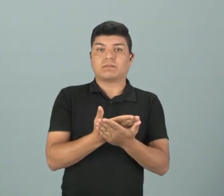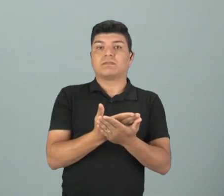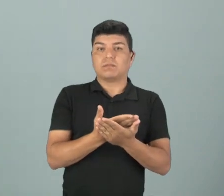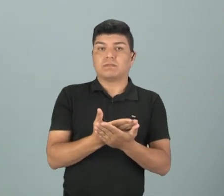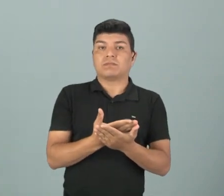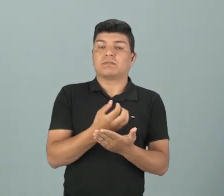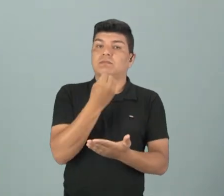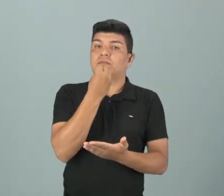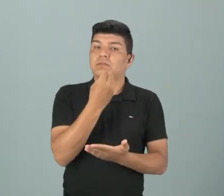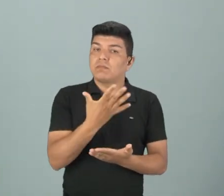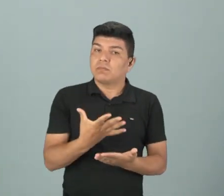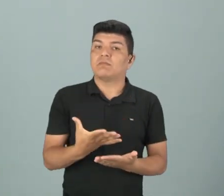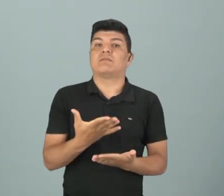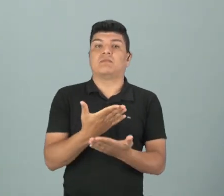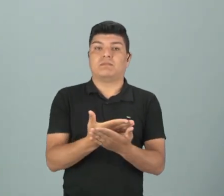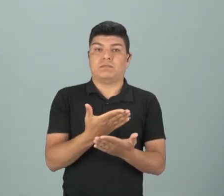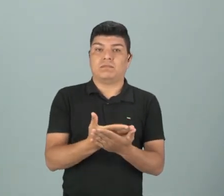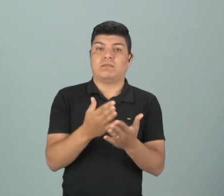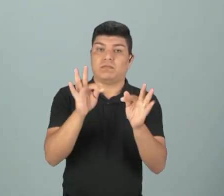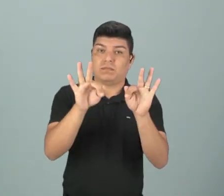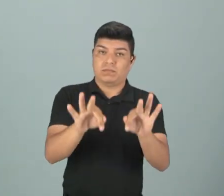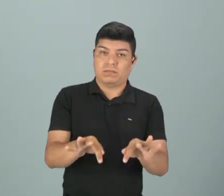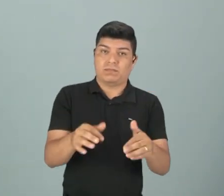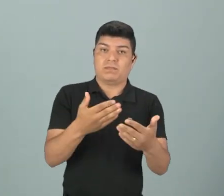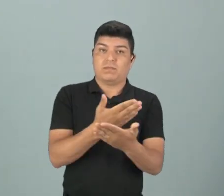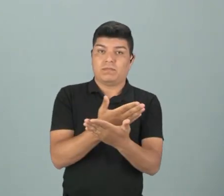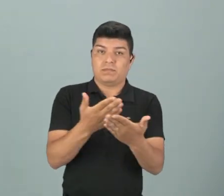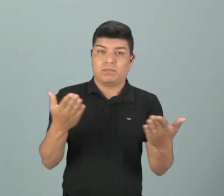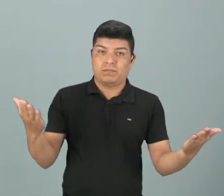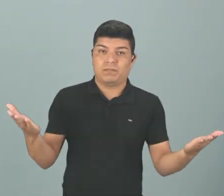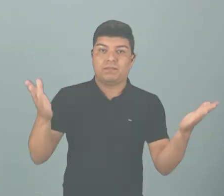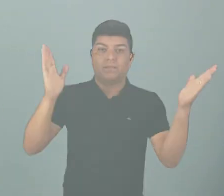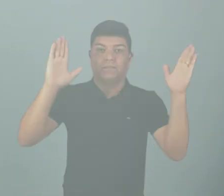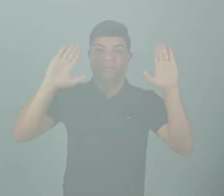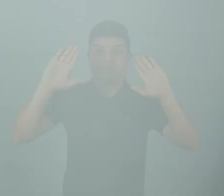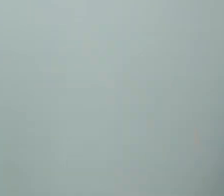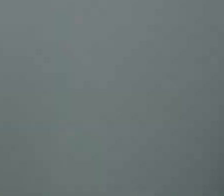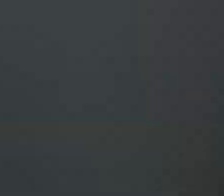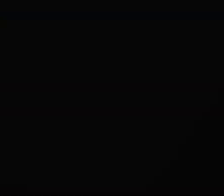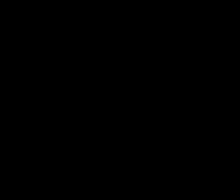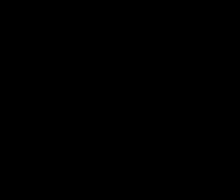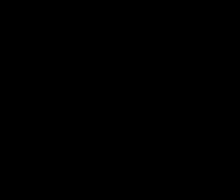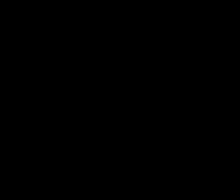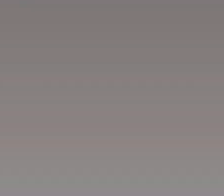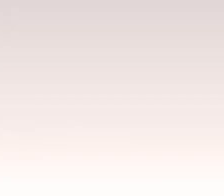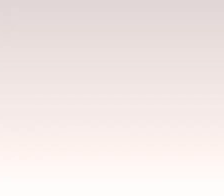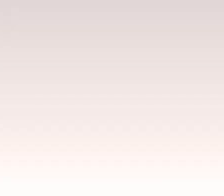Boas aulas aí nessa reta final para vocês e até a próxima, gente!